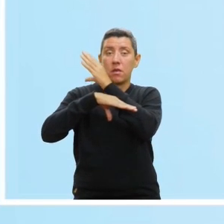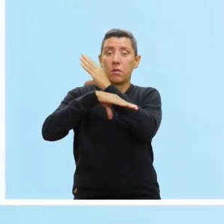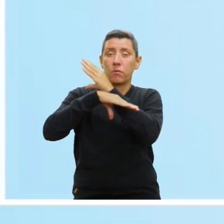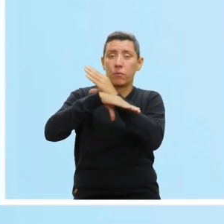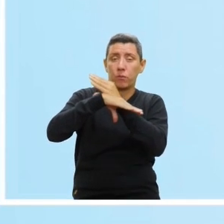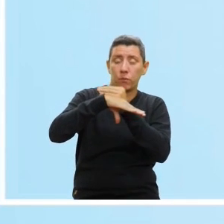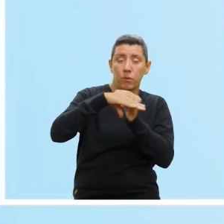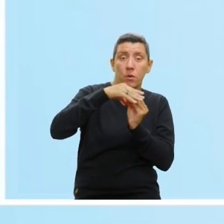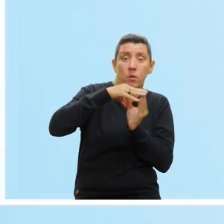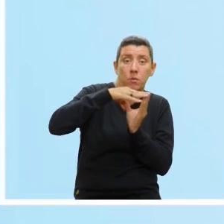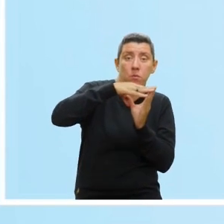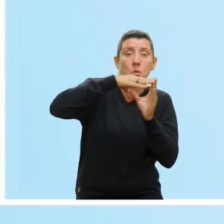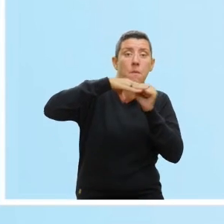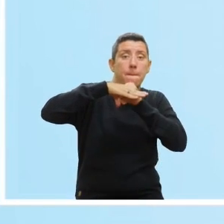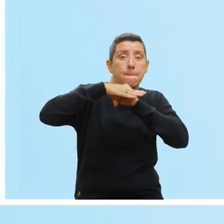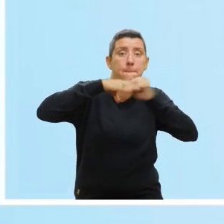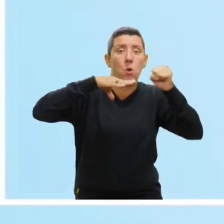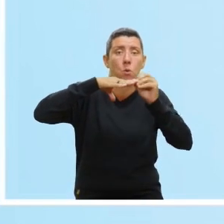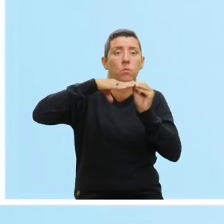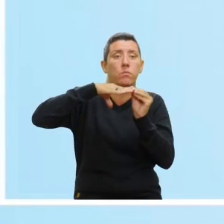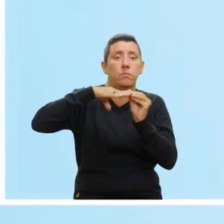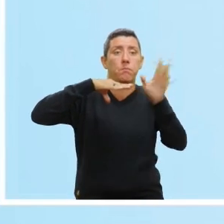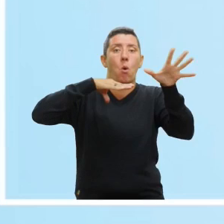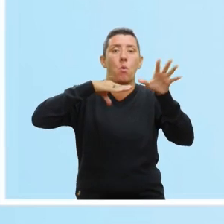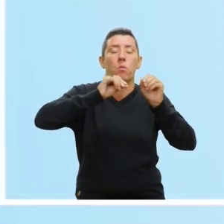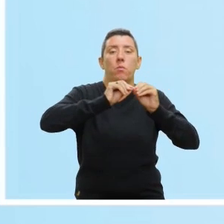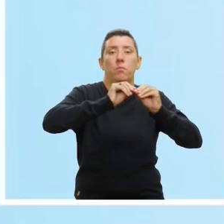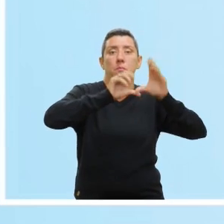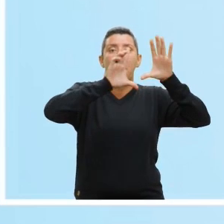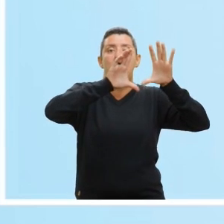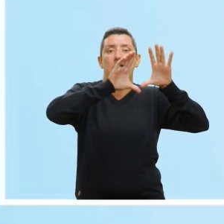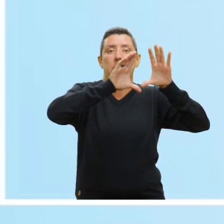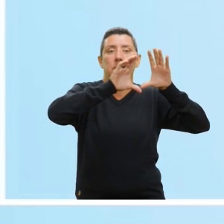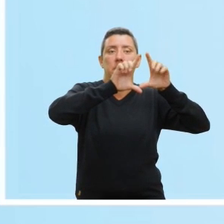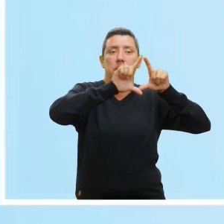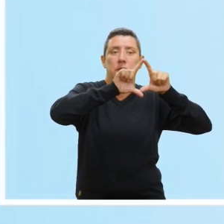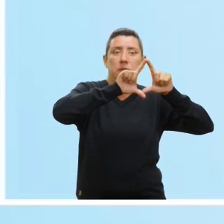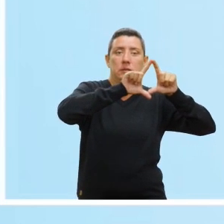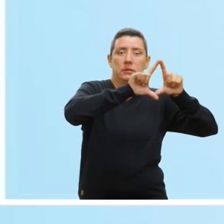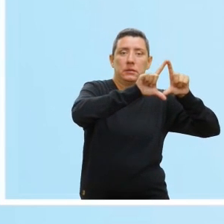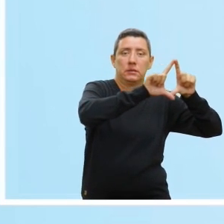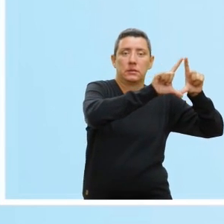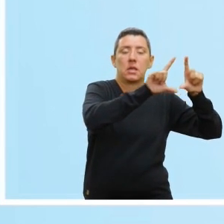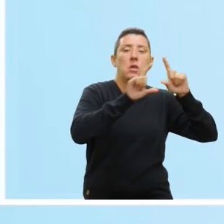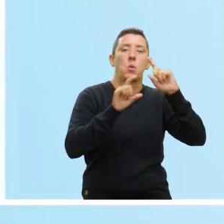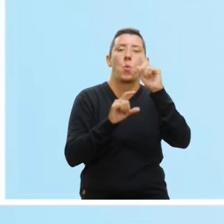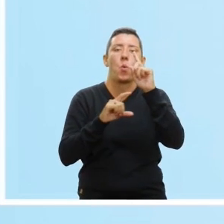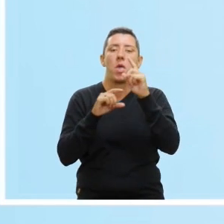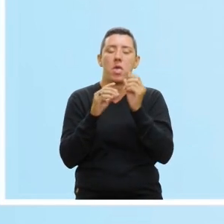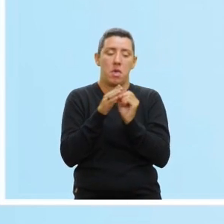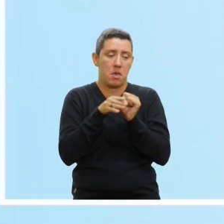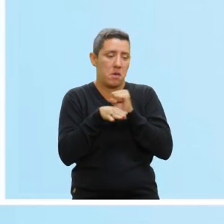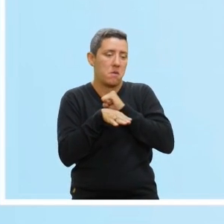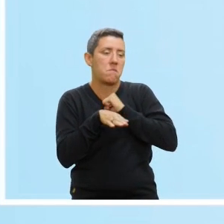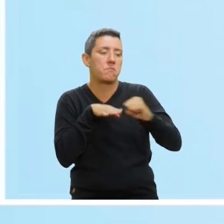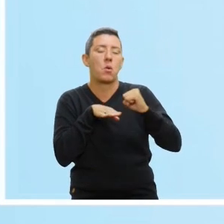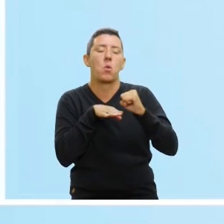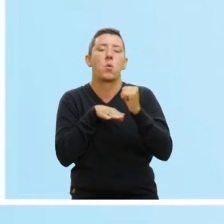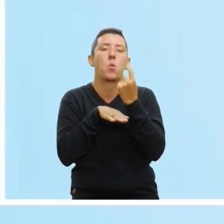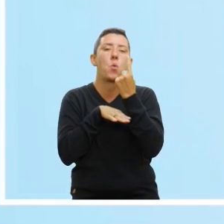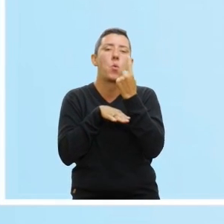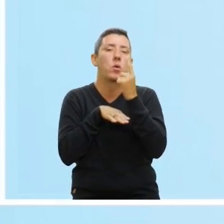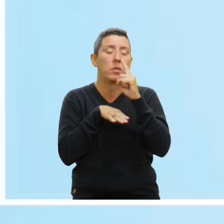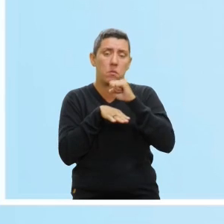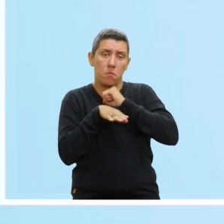sinais, né? O amplificador é importante frisar que ele amplifica a faixa inteira, tá? Então, o amplificador ele fica depois do